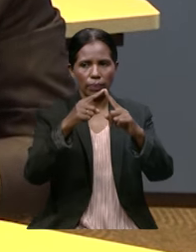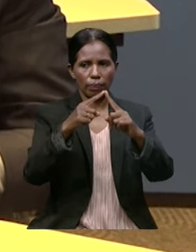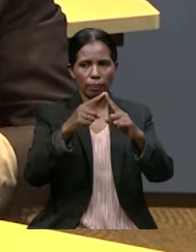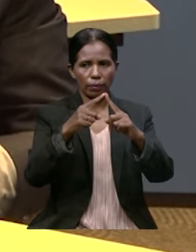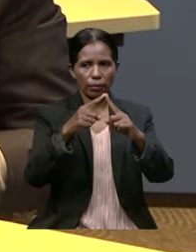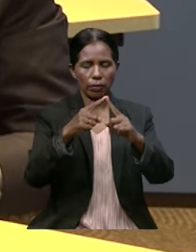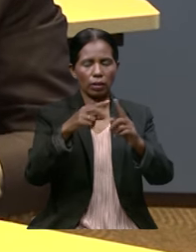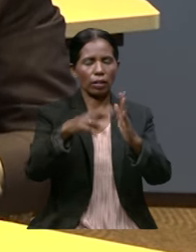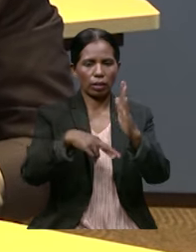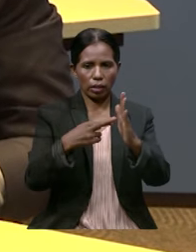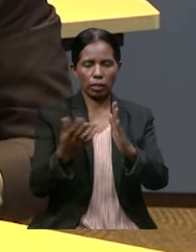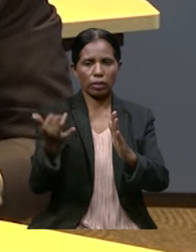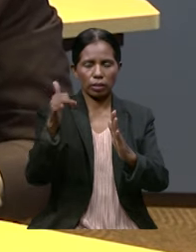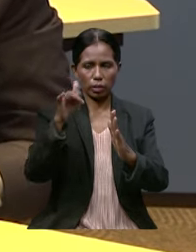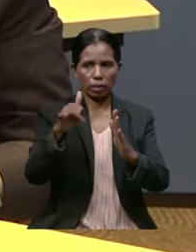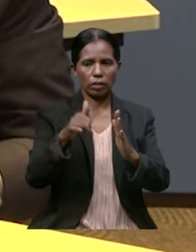requisitos